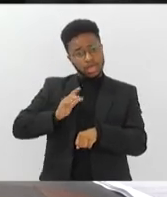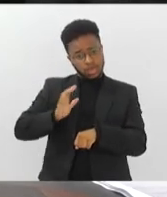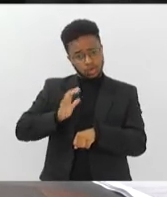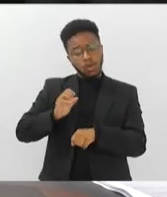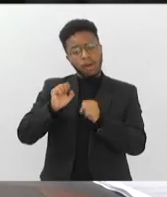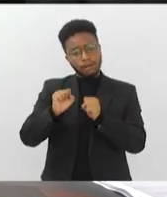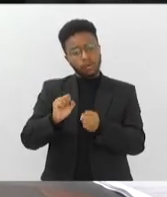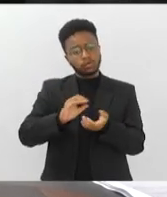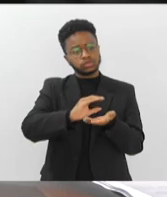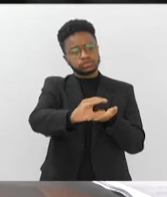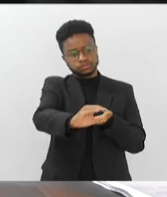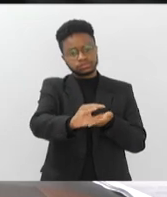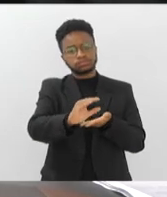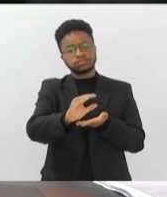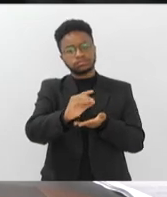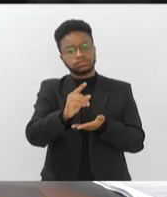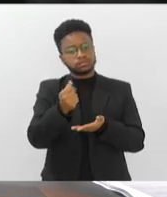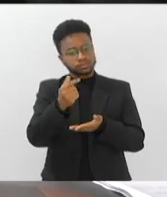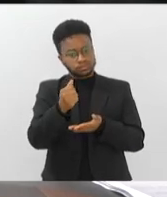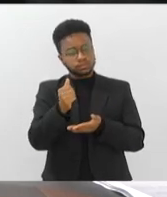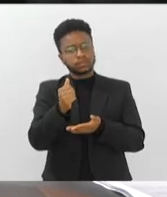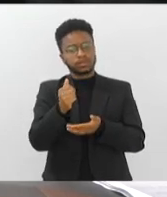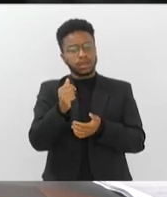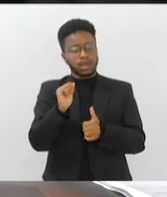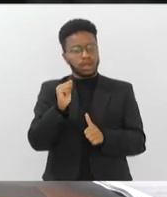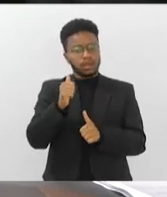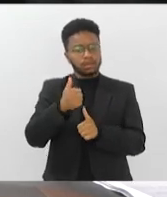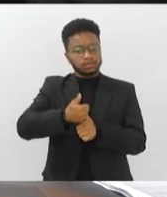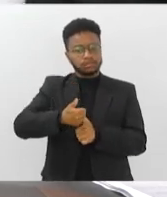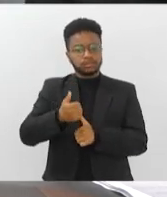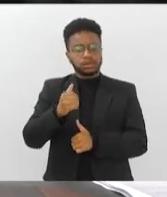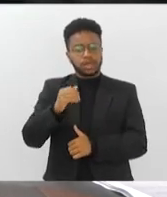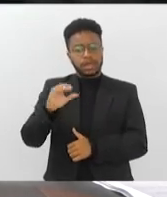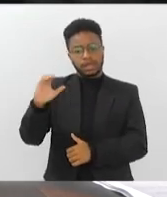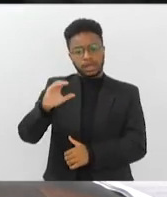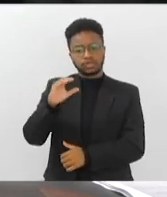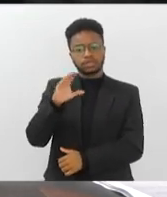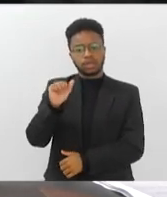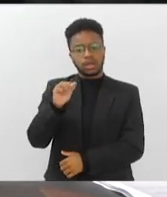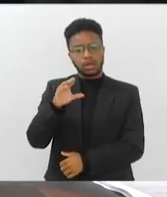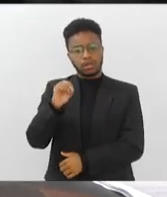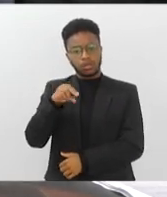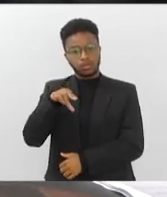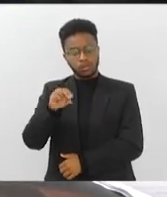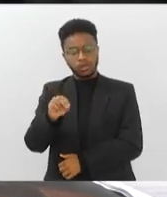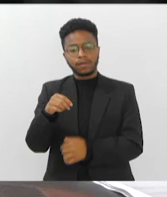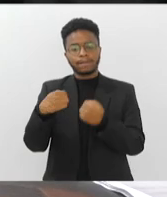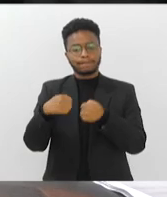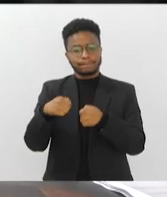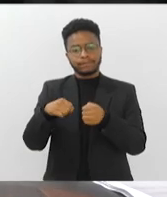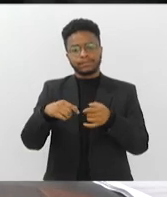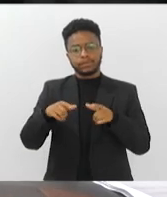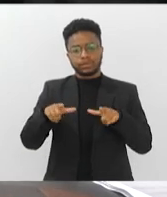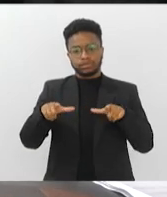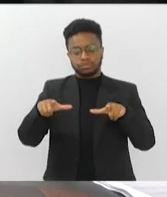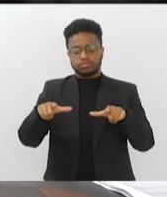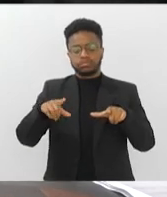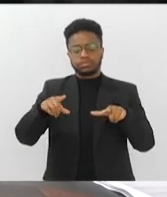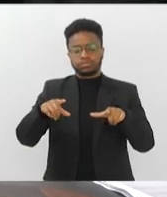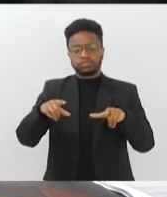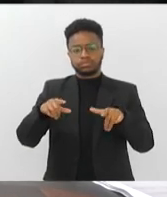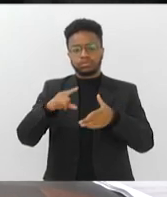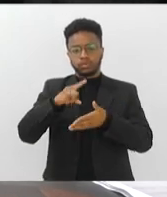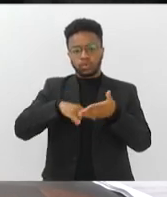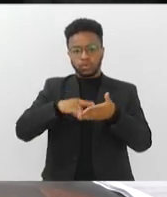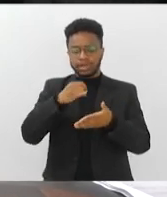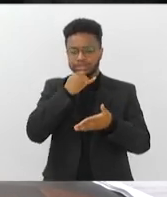compensando, deputado Fred Pacheco, esses créditos de carbono, tem que ter uma certificadora. Porque veja, Vossa Excelência, você